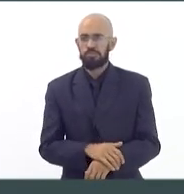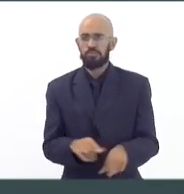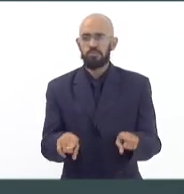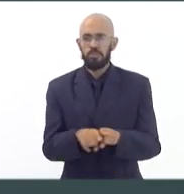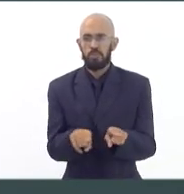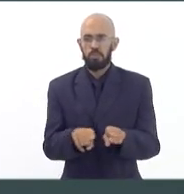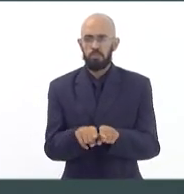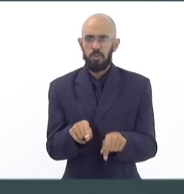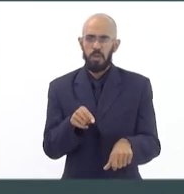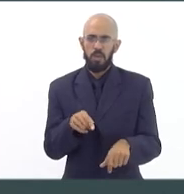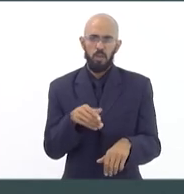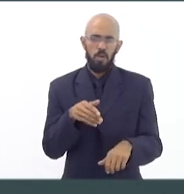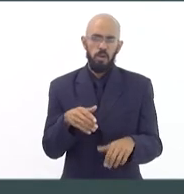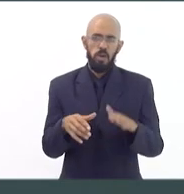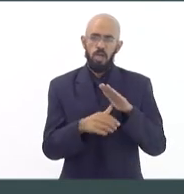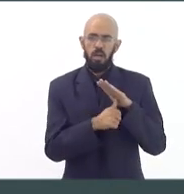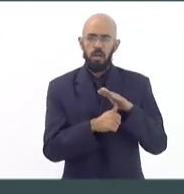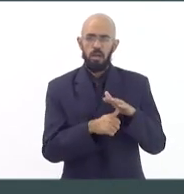ferros-velhos